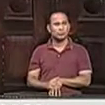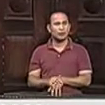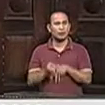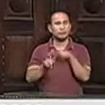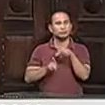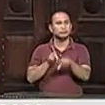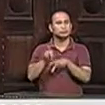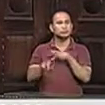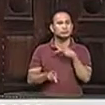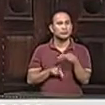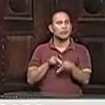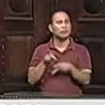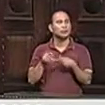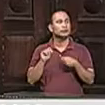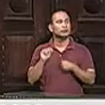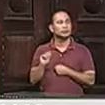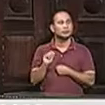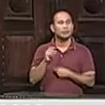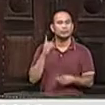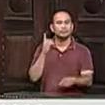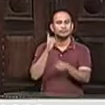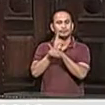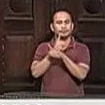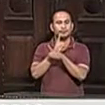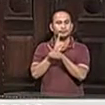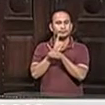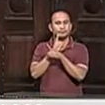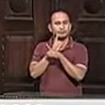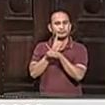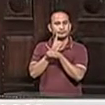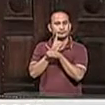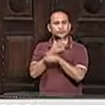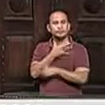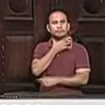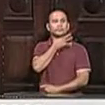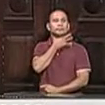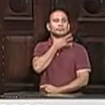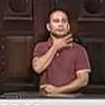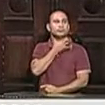população que, porventura, se encontre numa crise